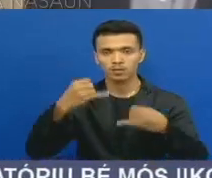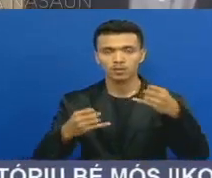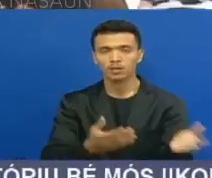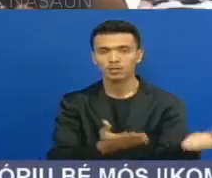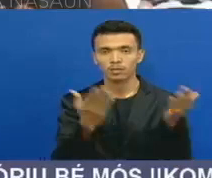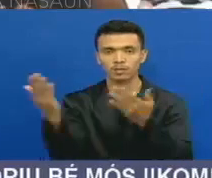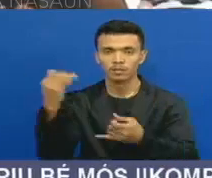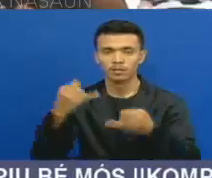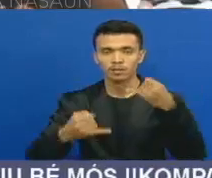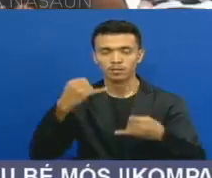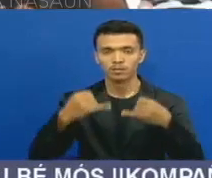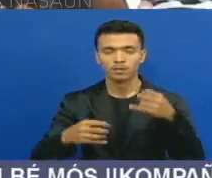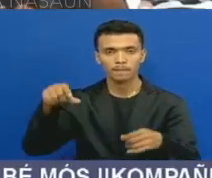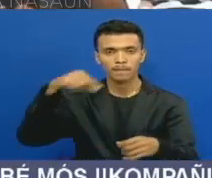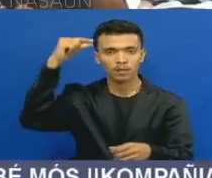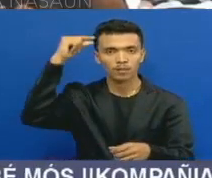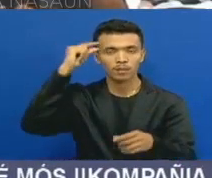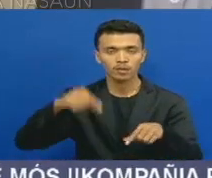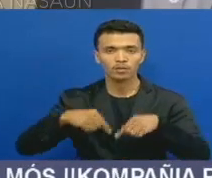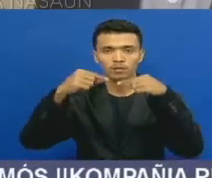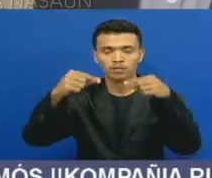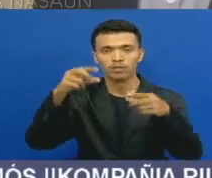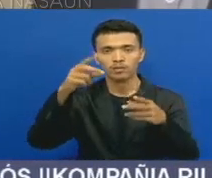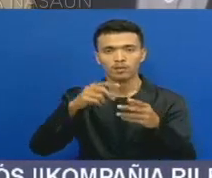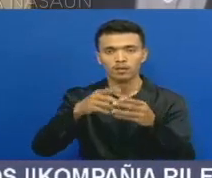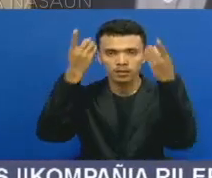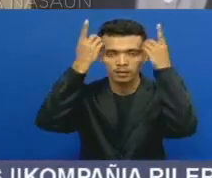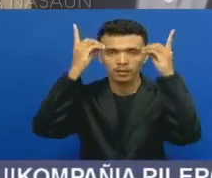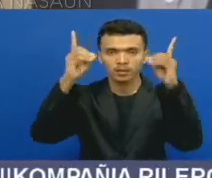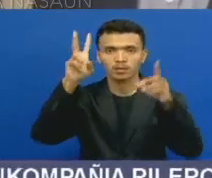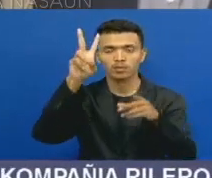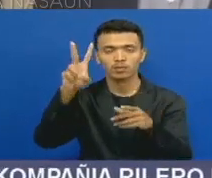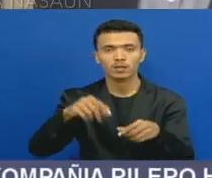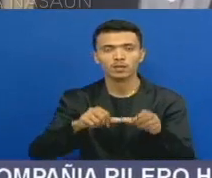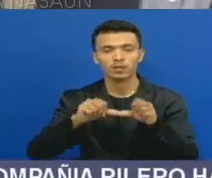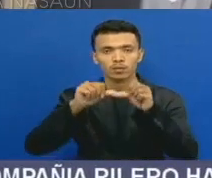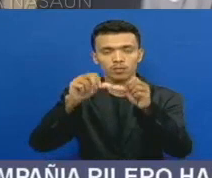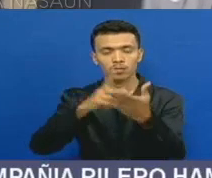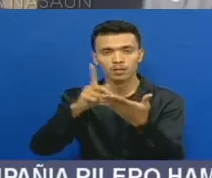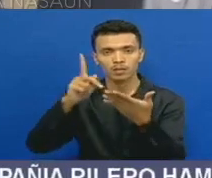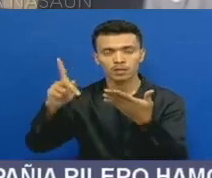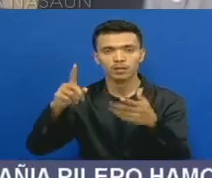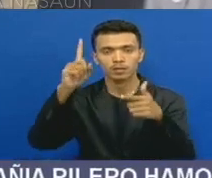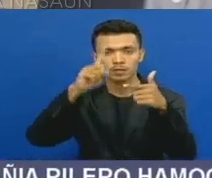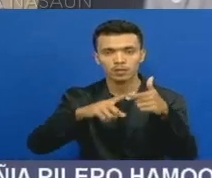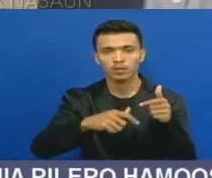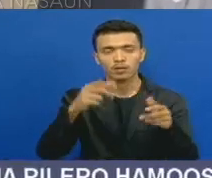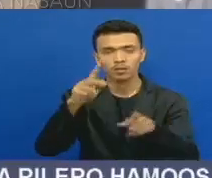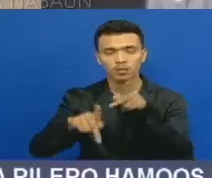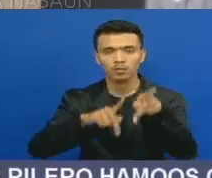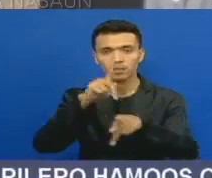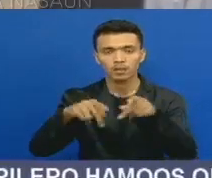ba justiça. Governo fo alternativo rua ida se continua ho indemnização no ida selo